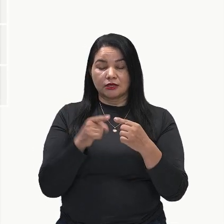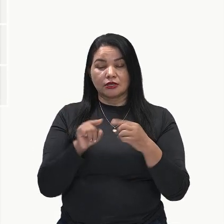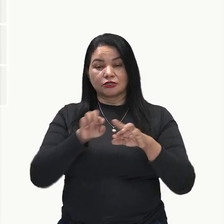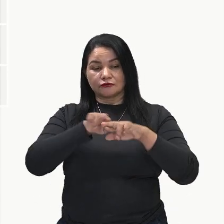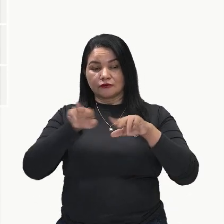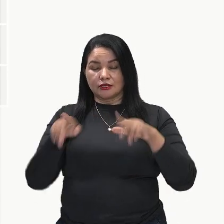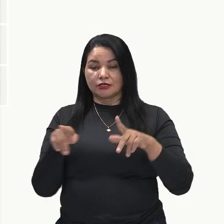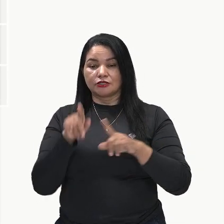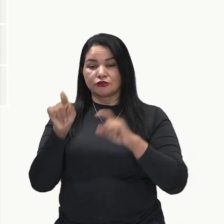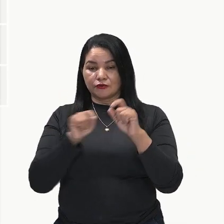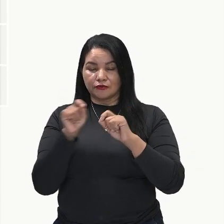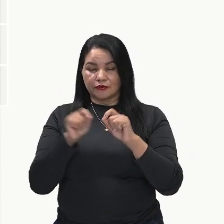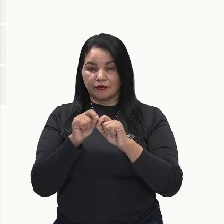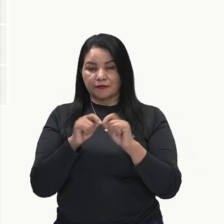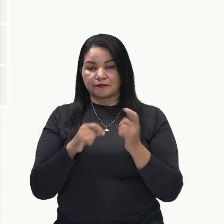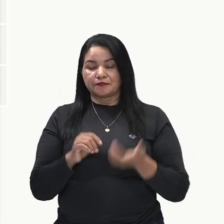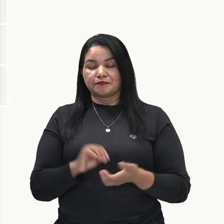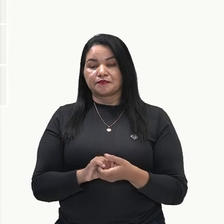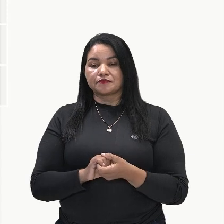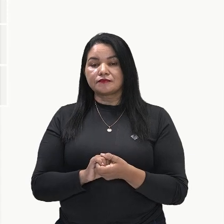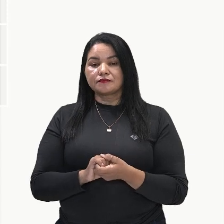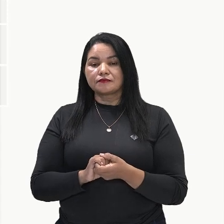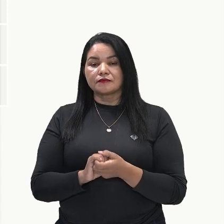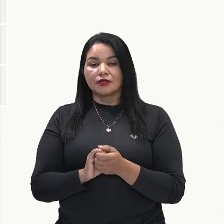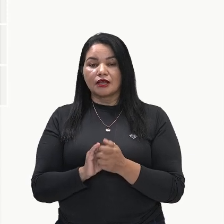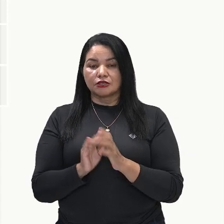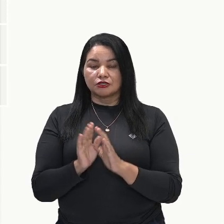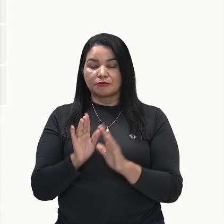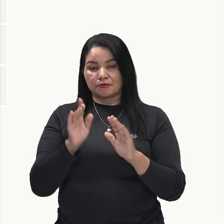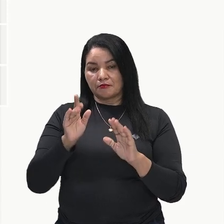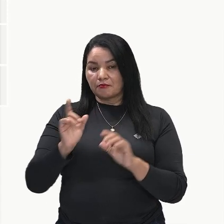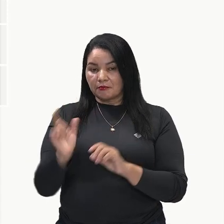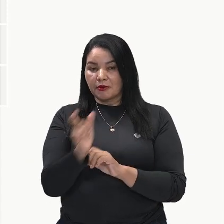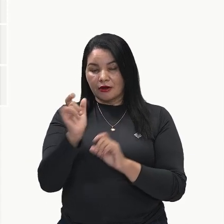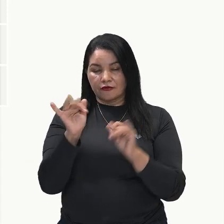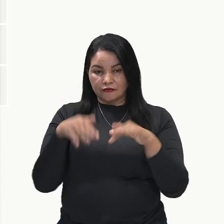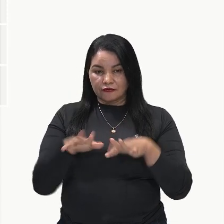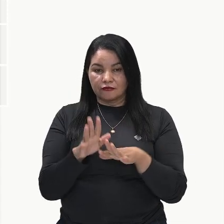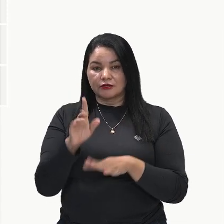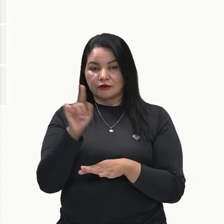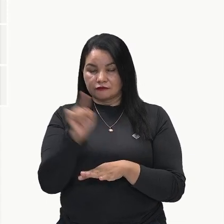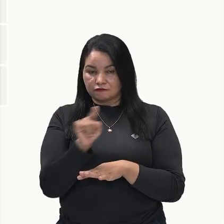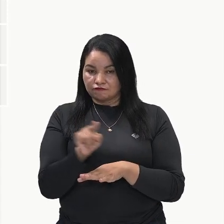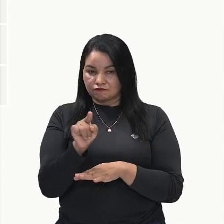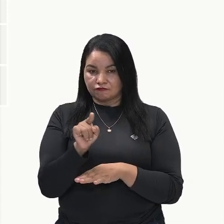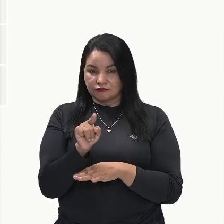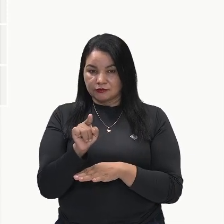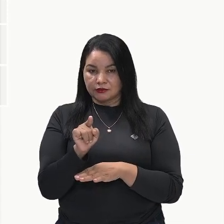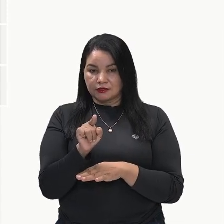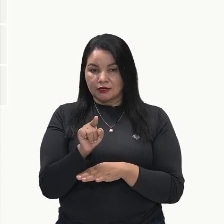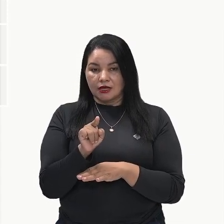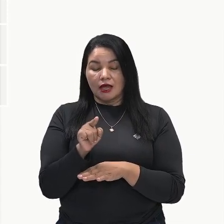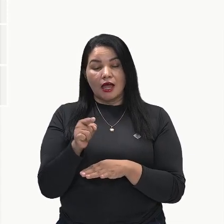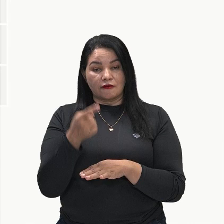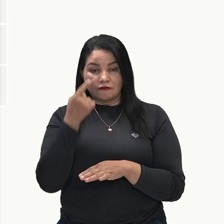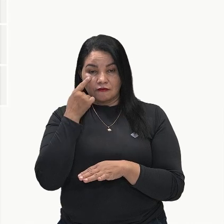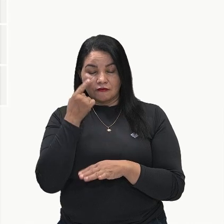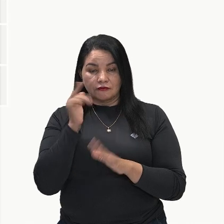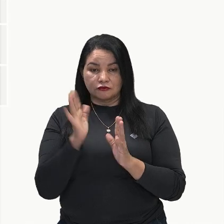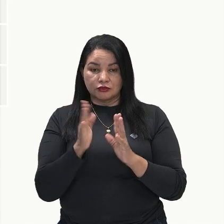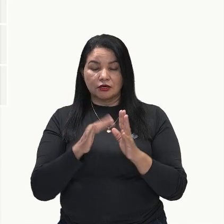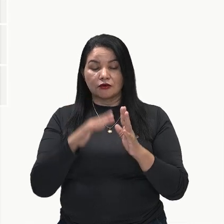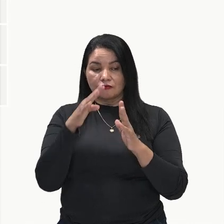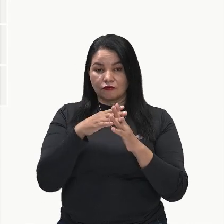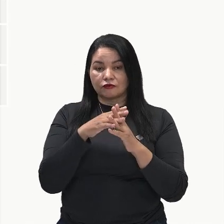substantivos terminados em la consonante Z. A gente acabou de ver sobre consoante, mas apareceu mais